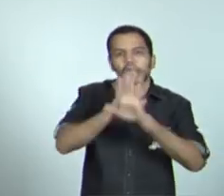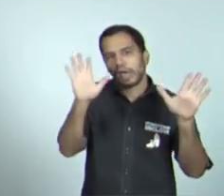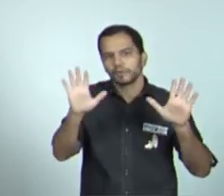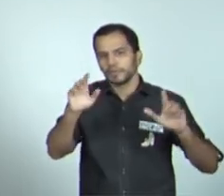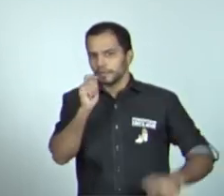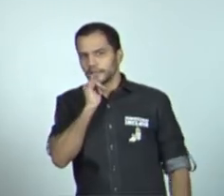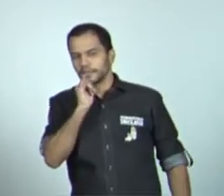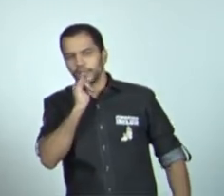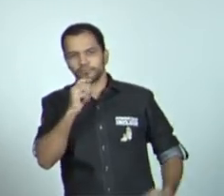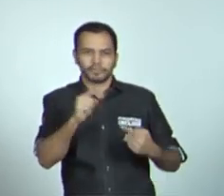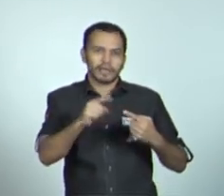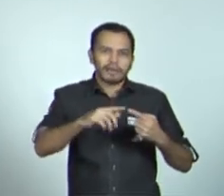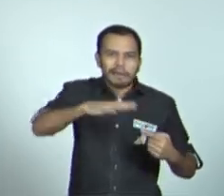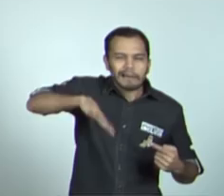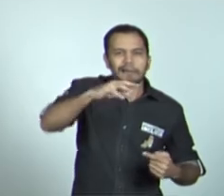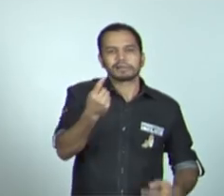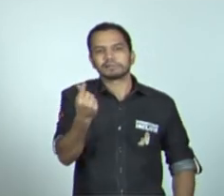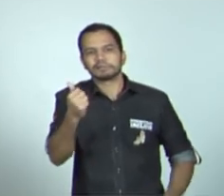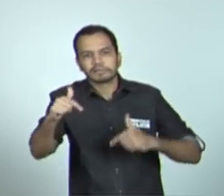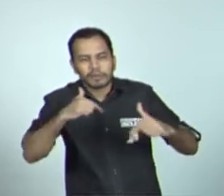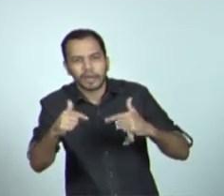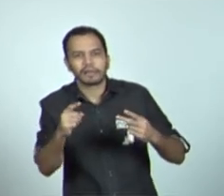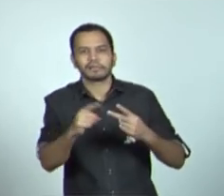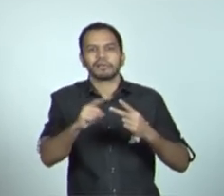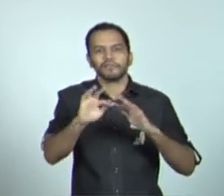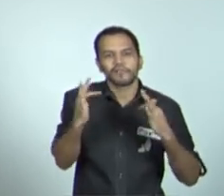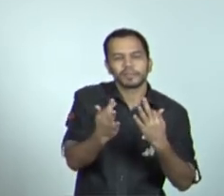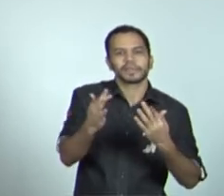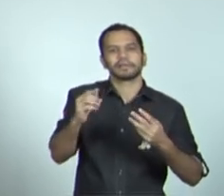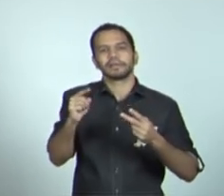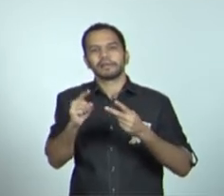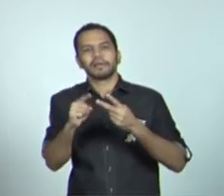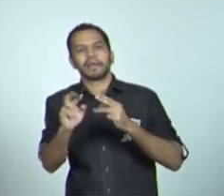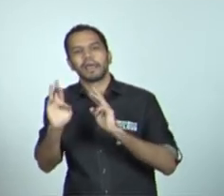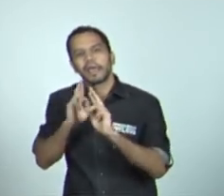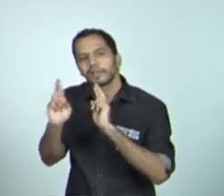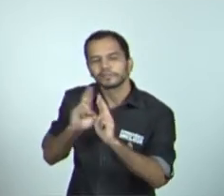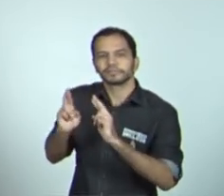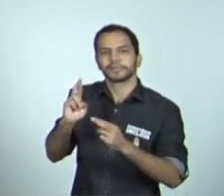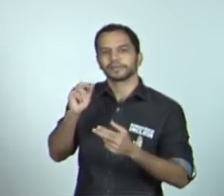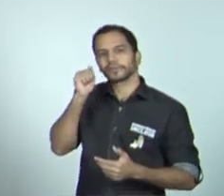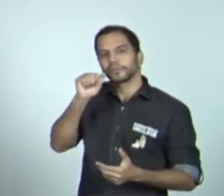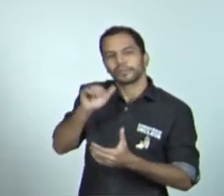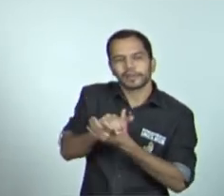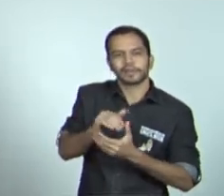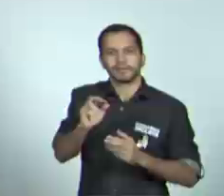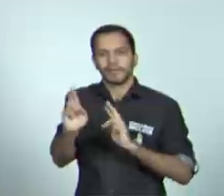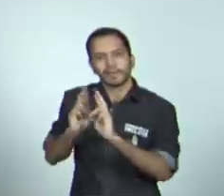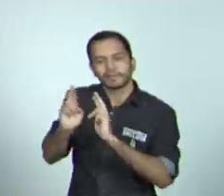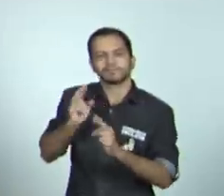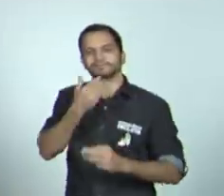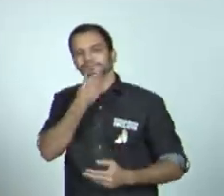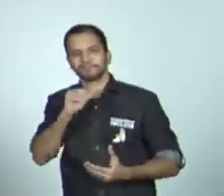na família relacionamento com a mulher do relacionamento com o marido porque você está sendo ameaçado